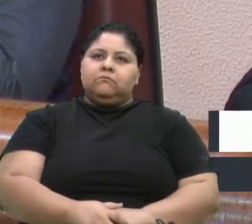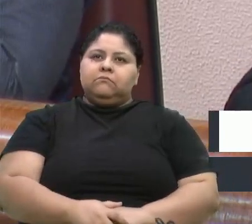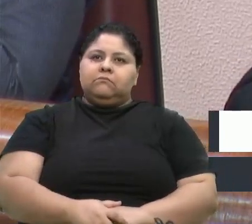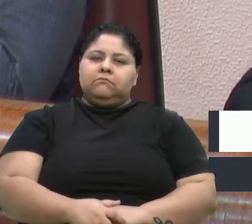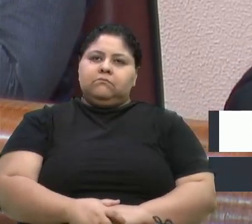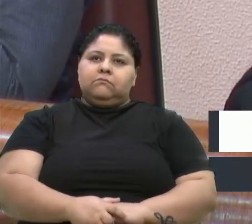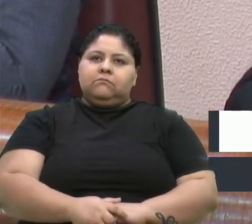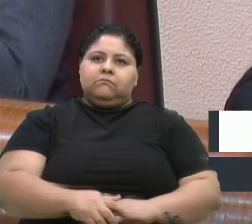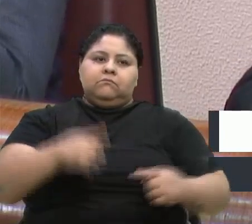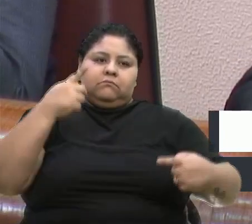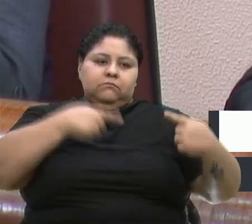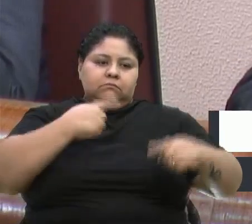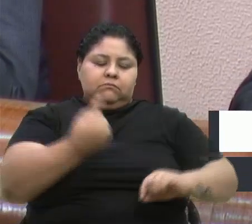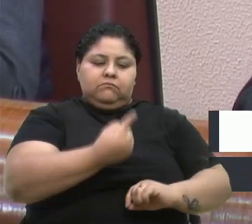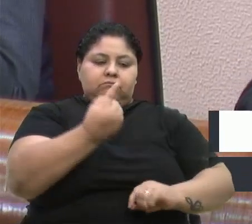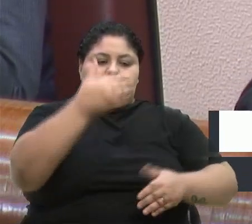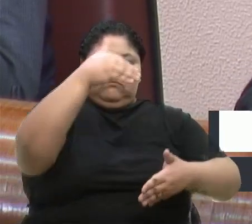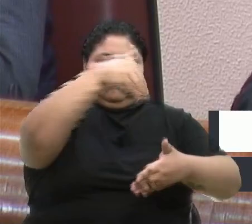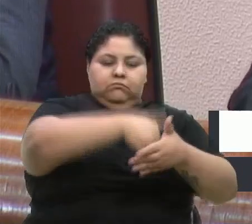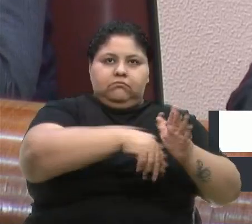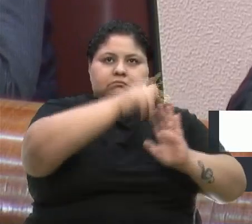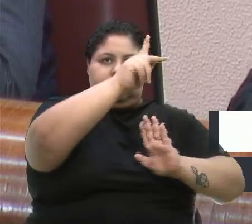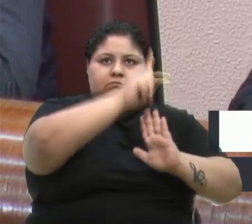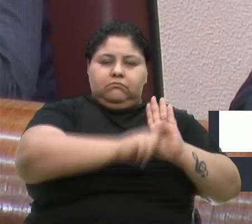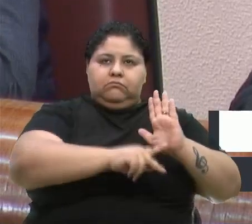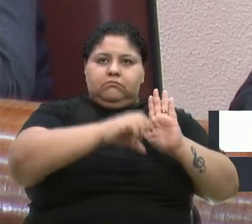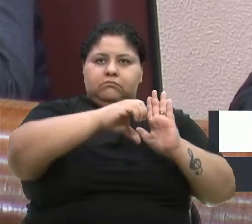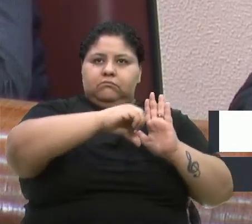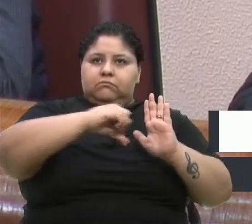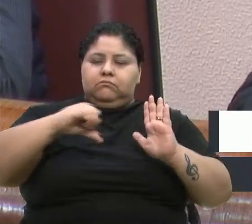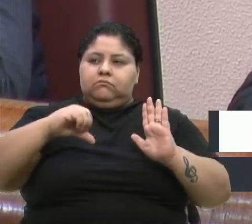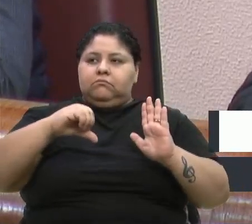Em discussão única e votação, projeto de lei número